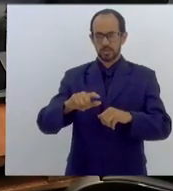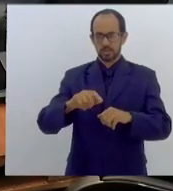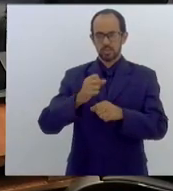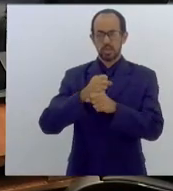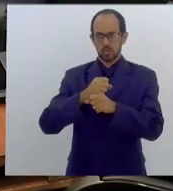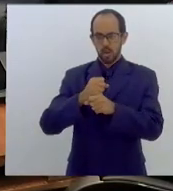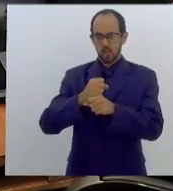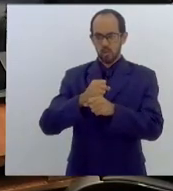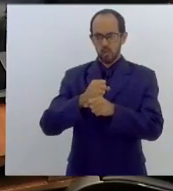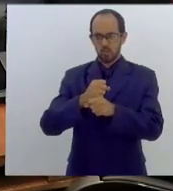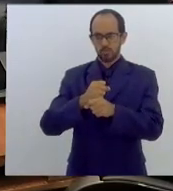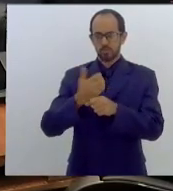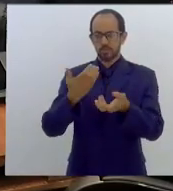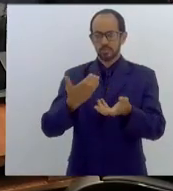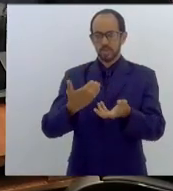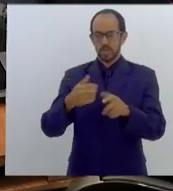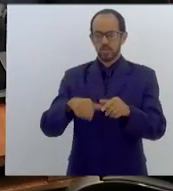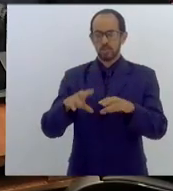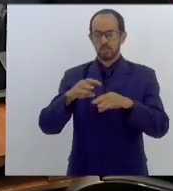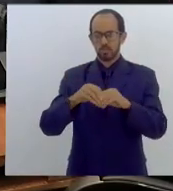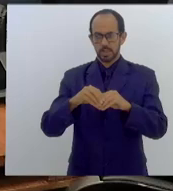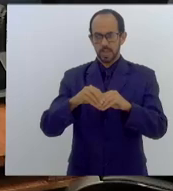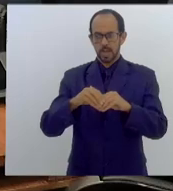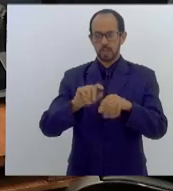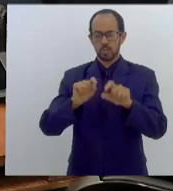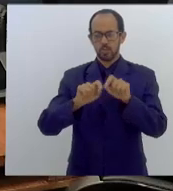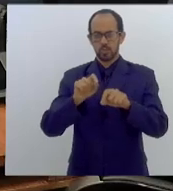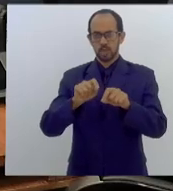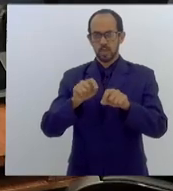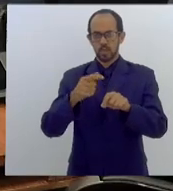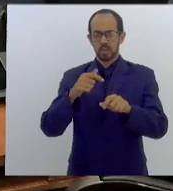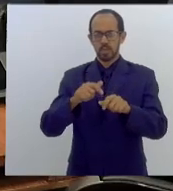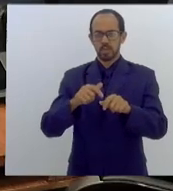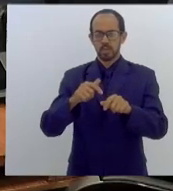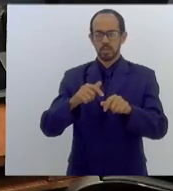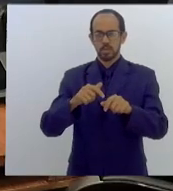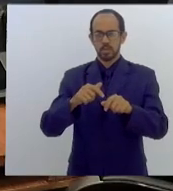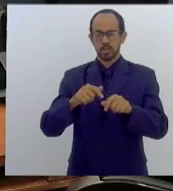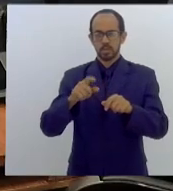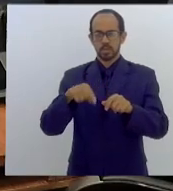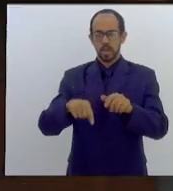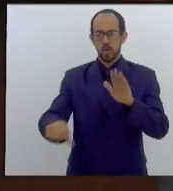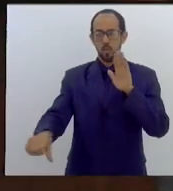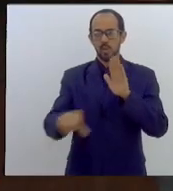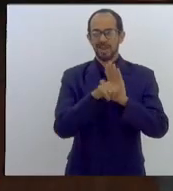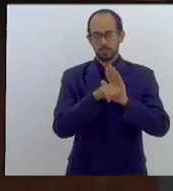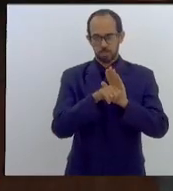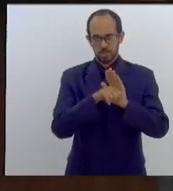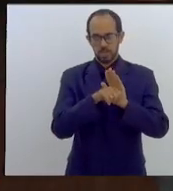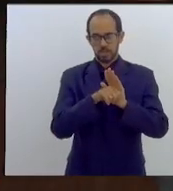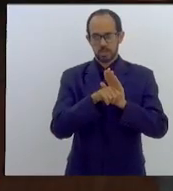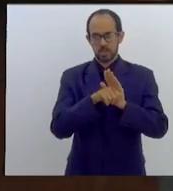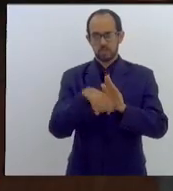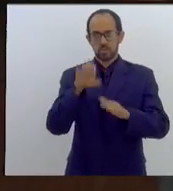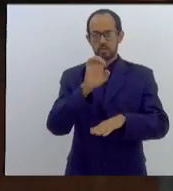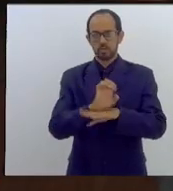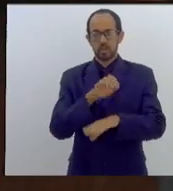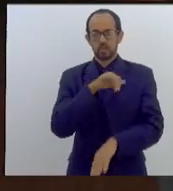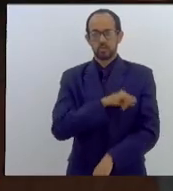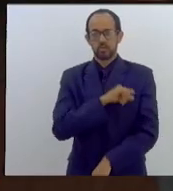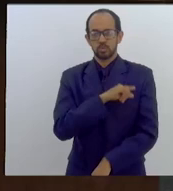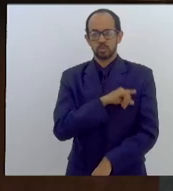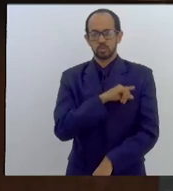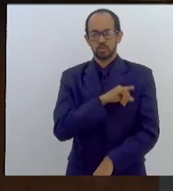aqui, através da apresentação desse destaque, que considero criminoso que o Estado do Rio de Janeiro